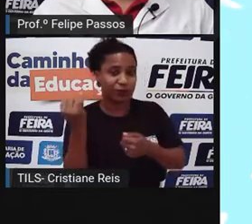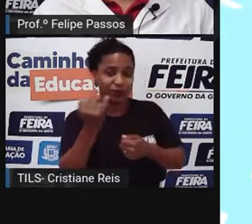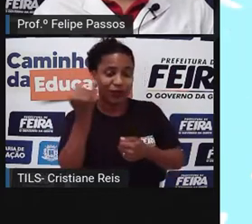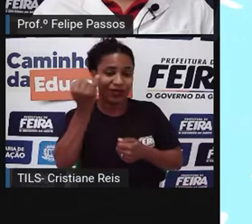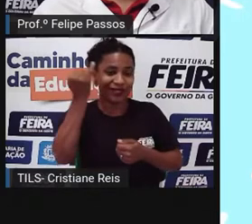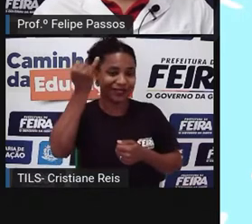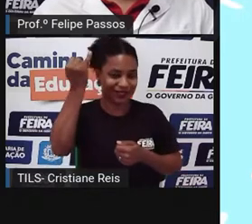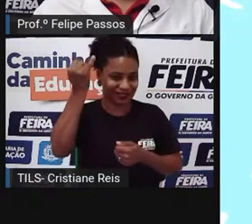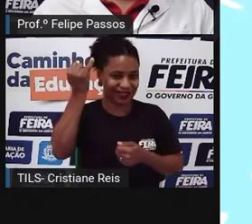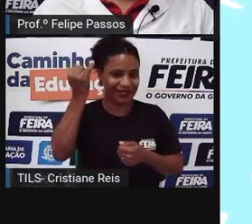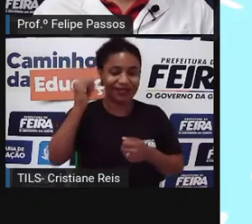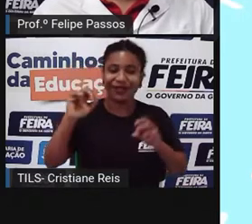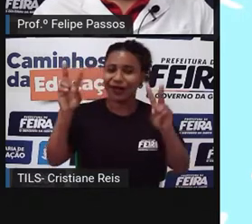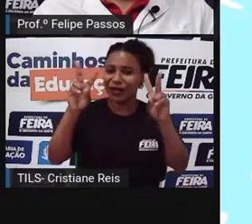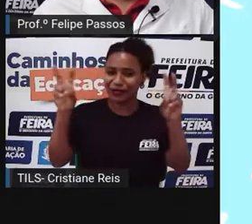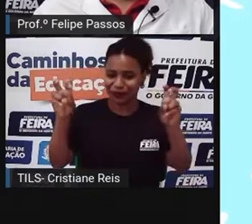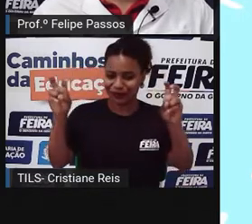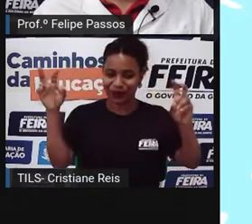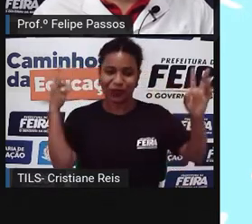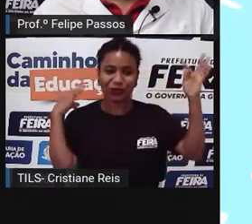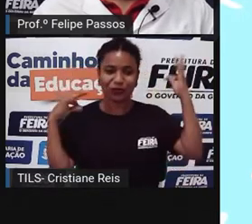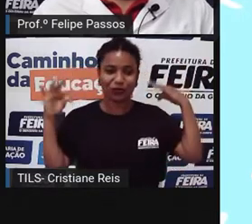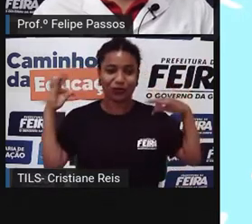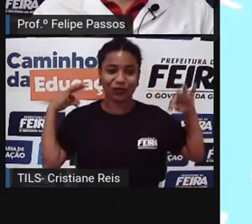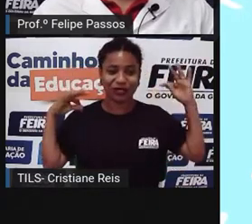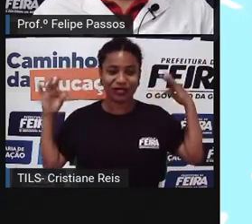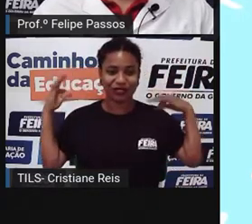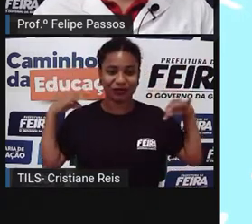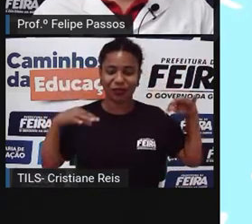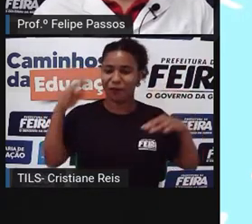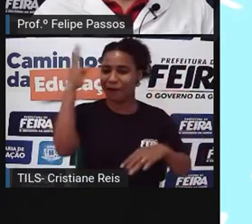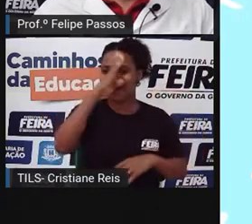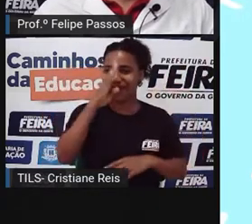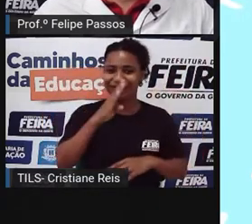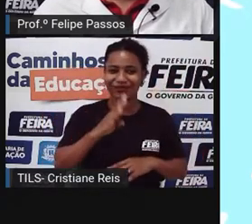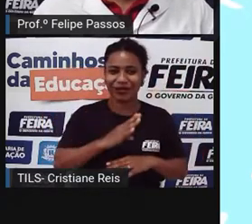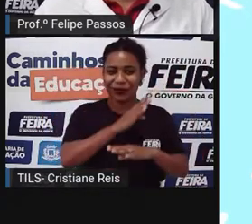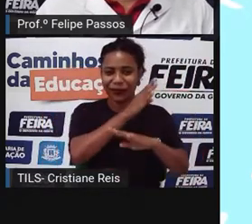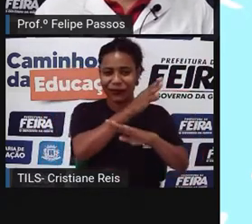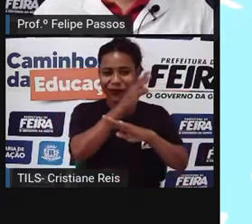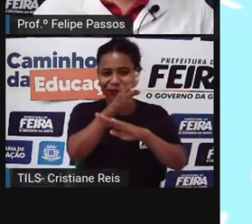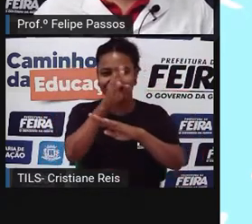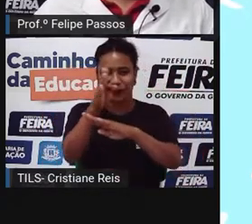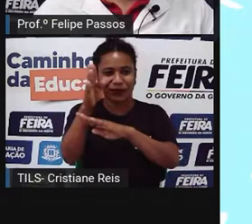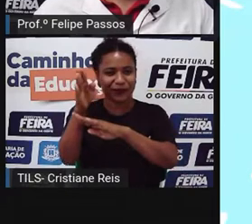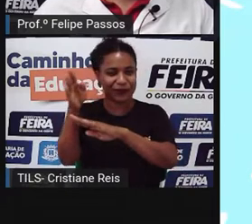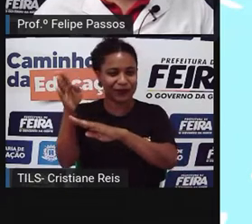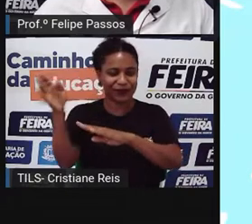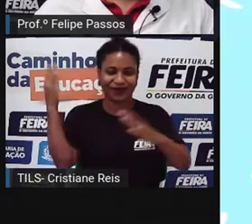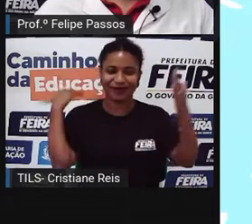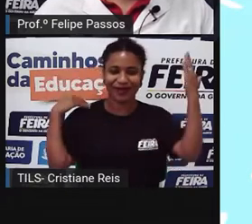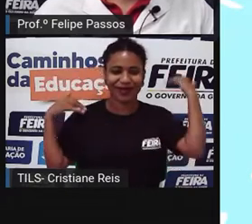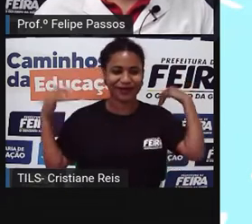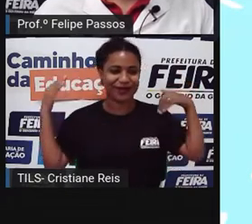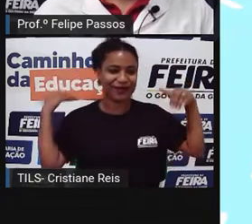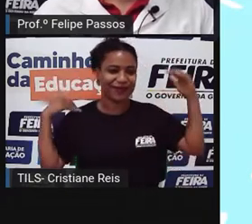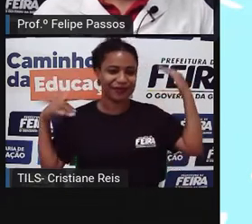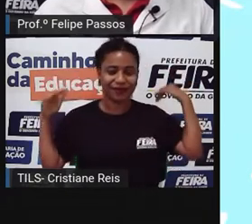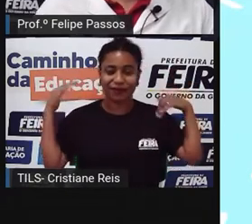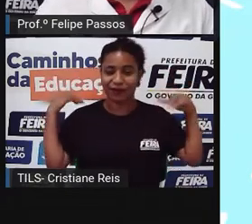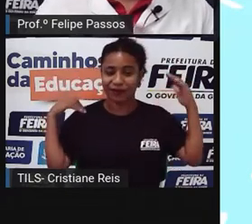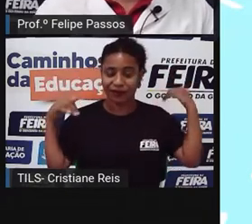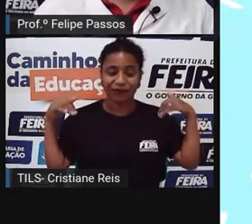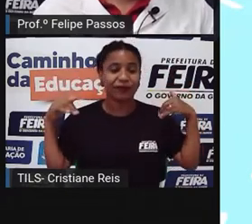o turismo no Brasil, certo? Então, o Brasil é um país paradisíaco, né? Muito